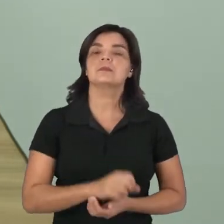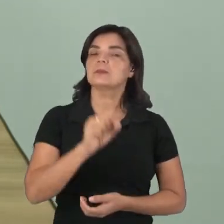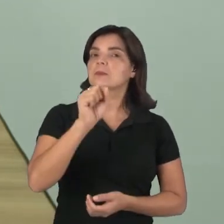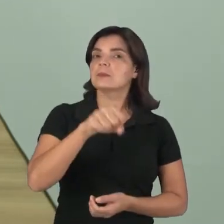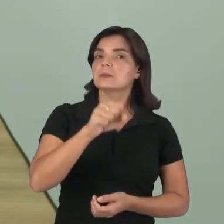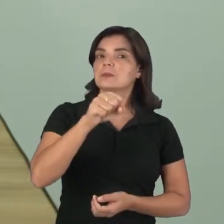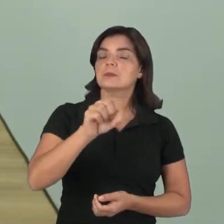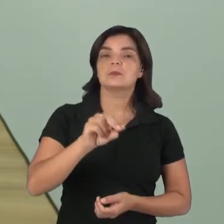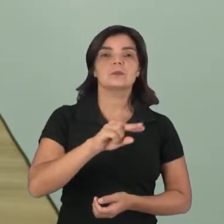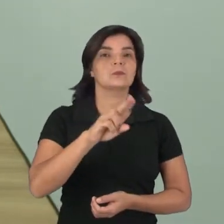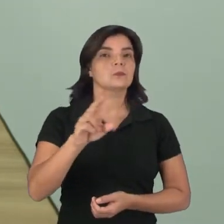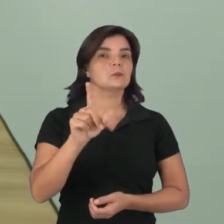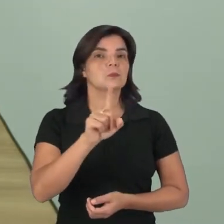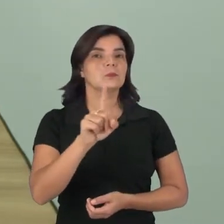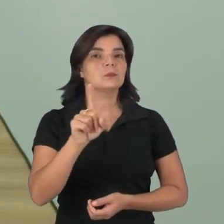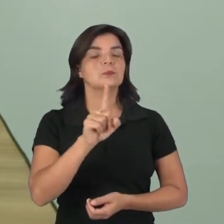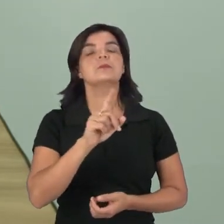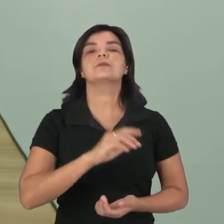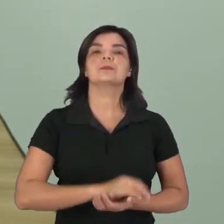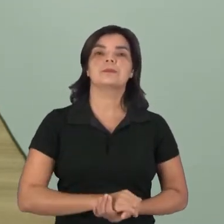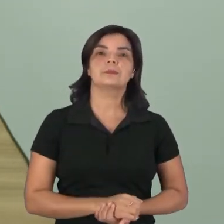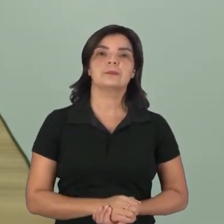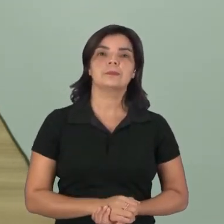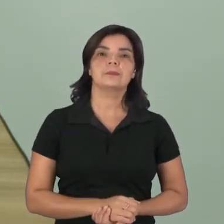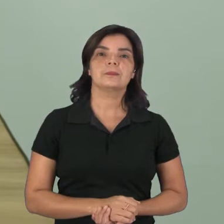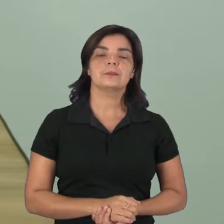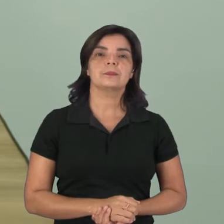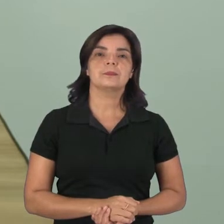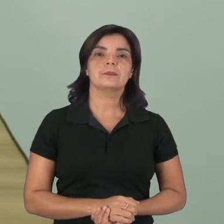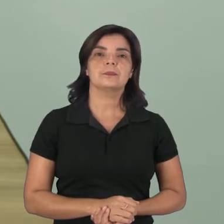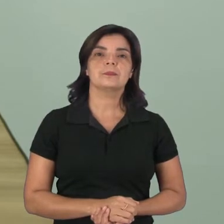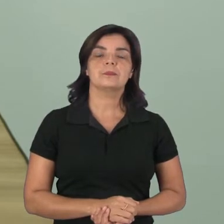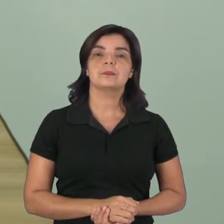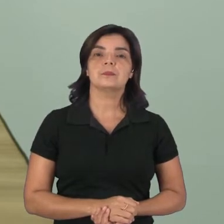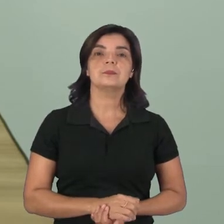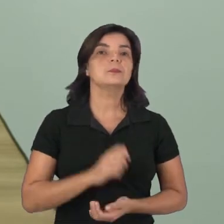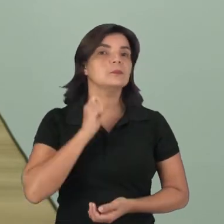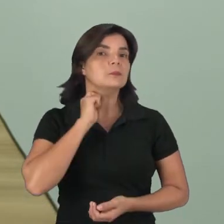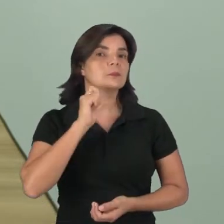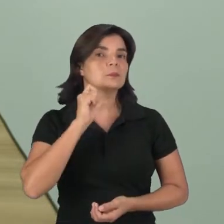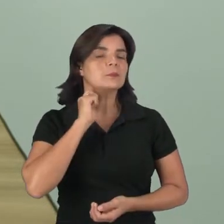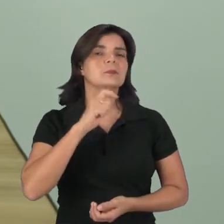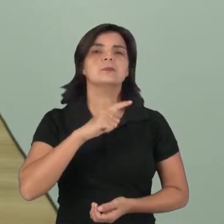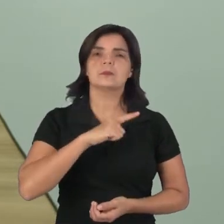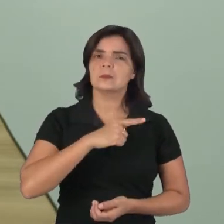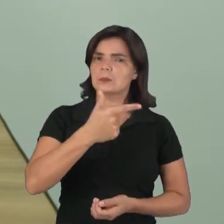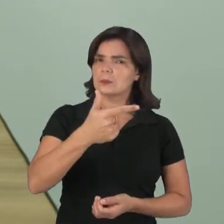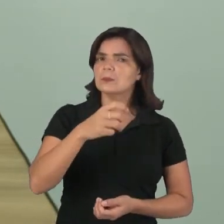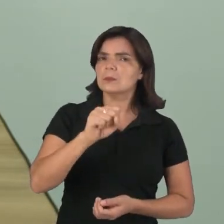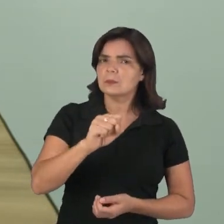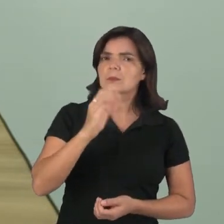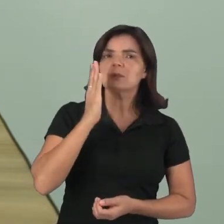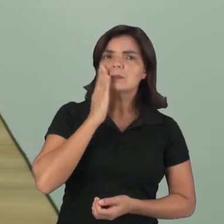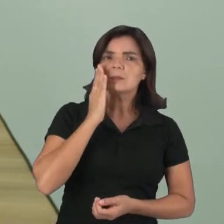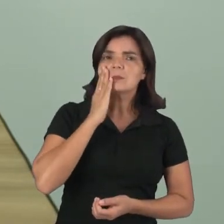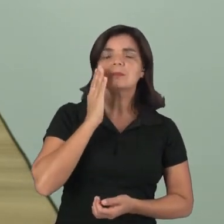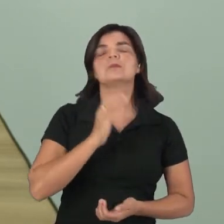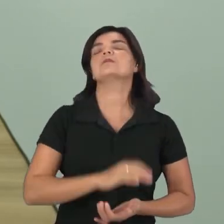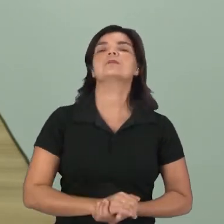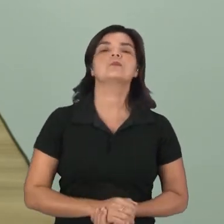Sim ou não em abril tem 28 dias